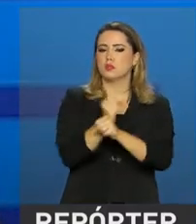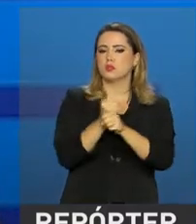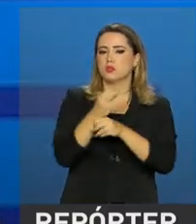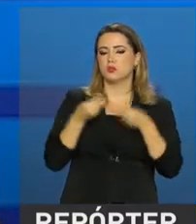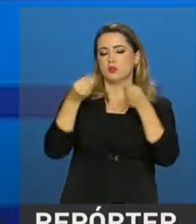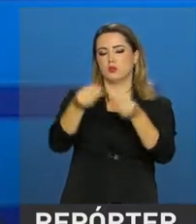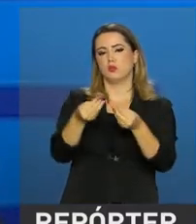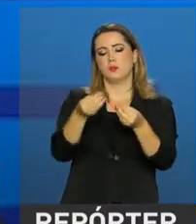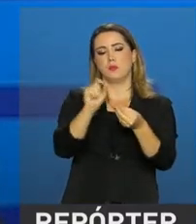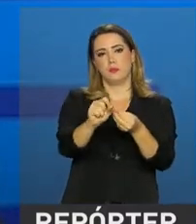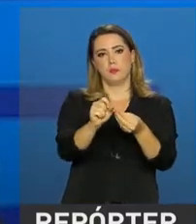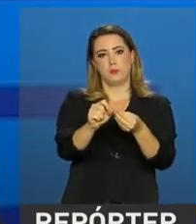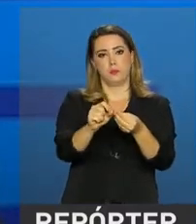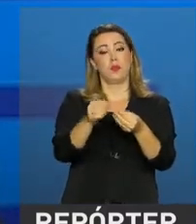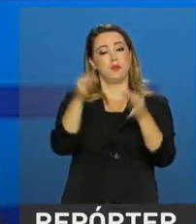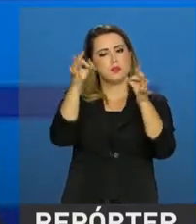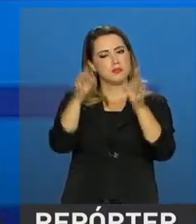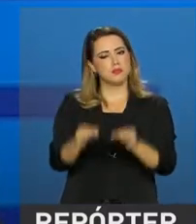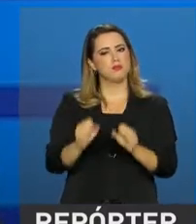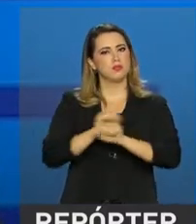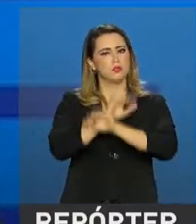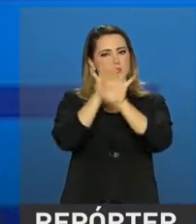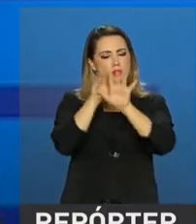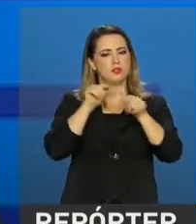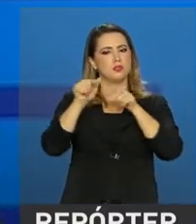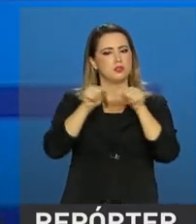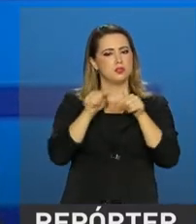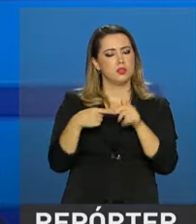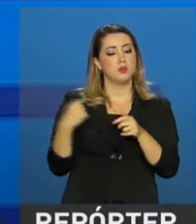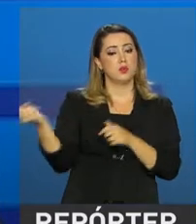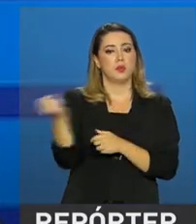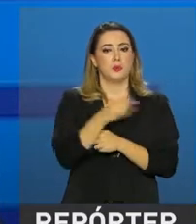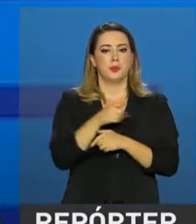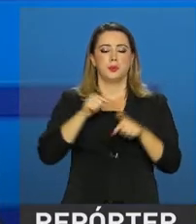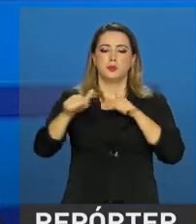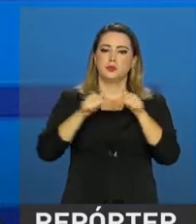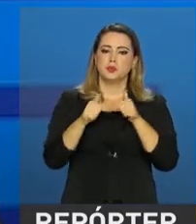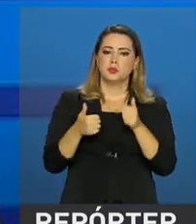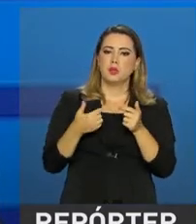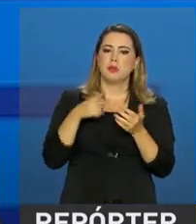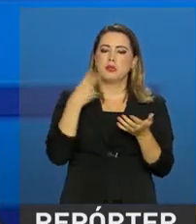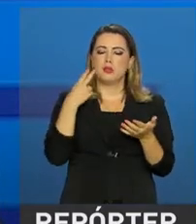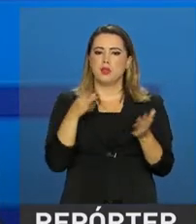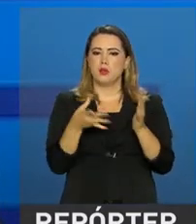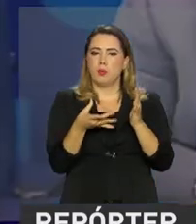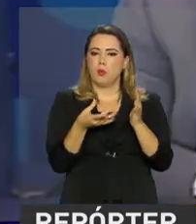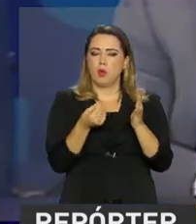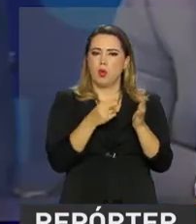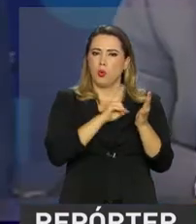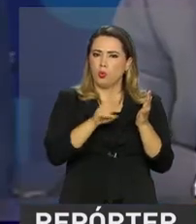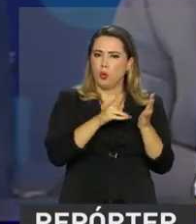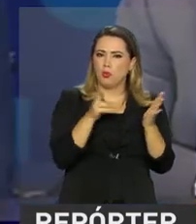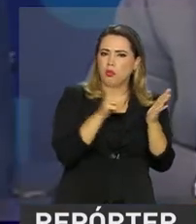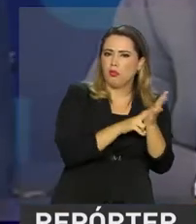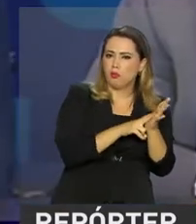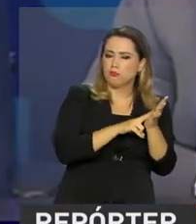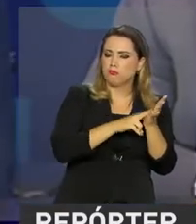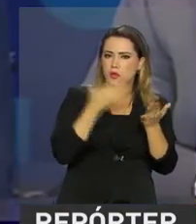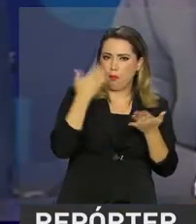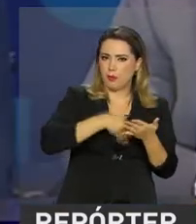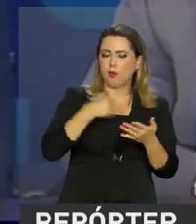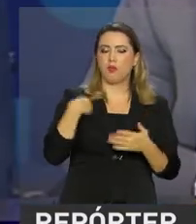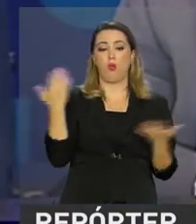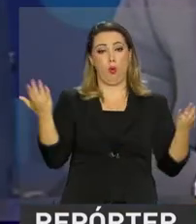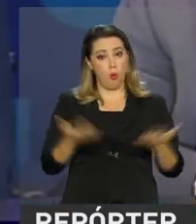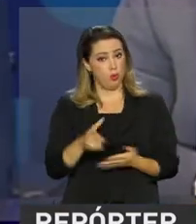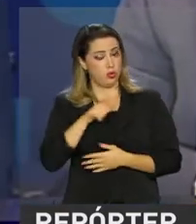garantia da lisura do certame, os novos meios empregados, a identificação das provas, hoje eu falo com tranquilidade. Hoje